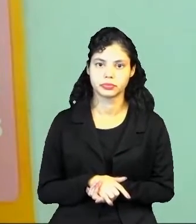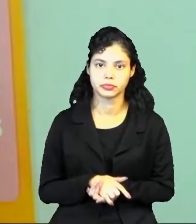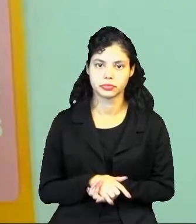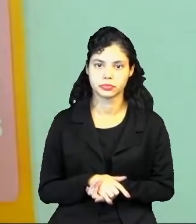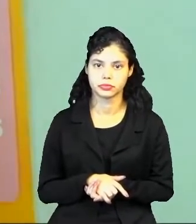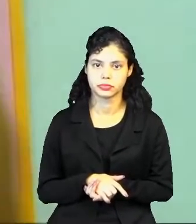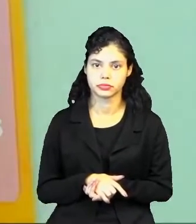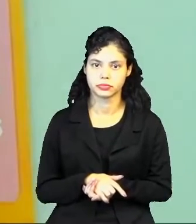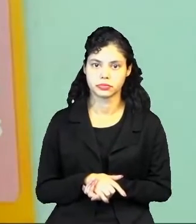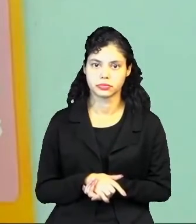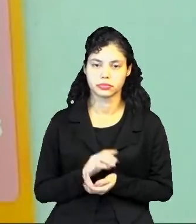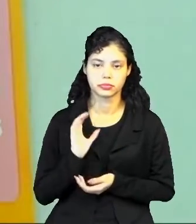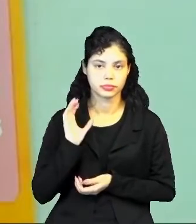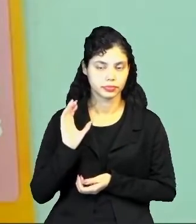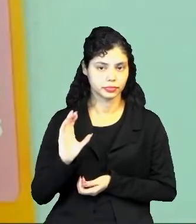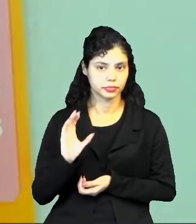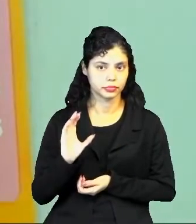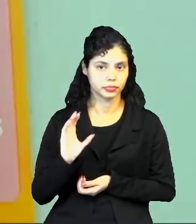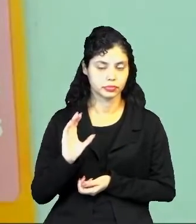letra